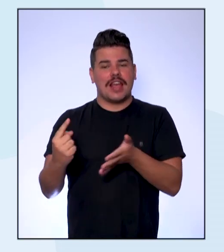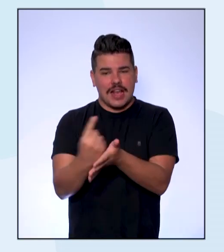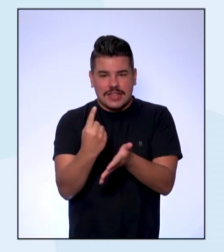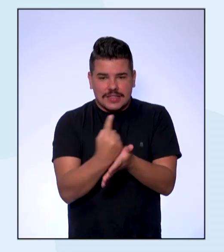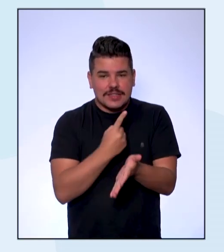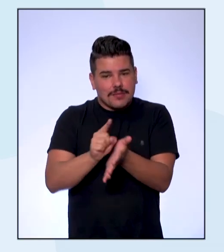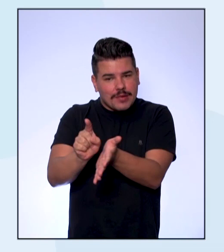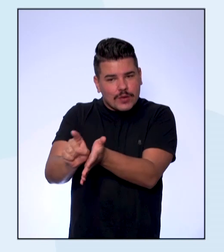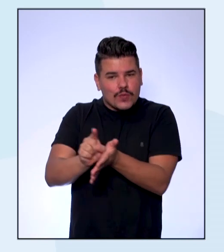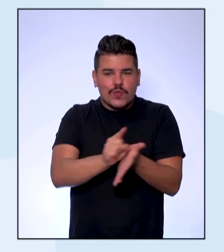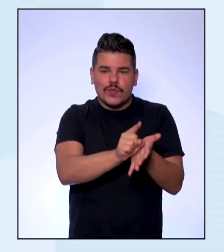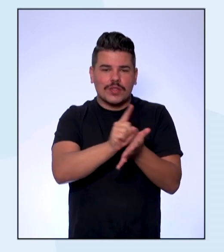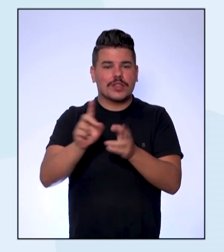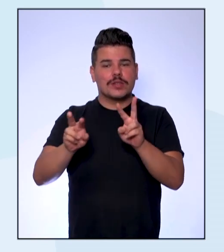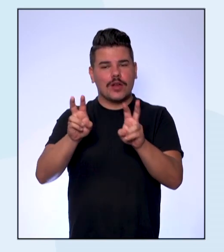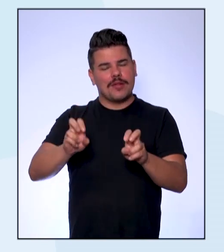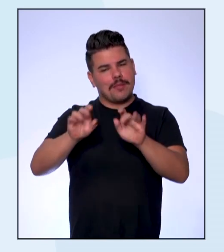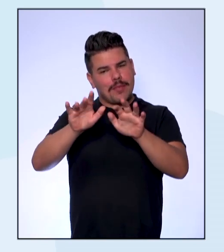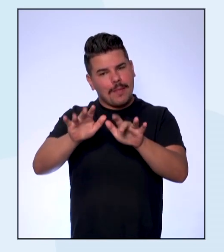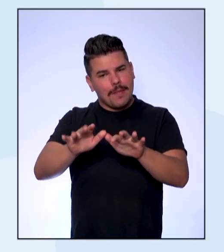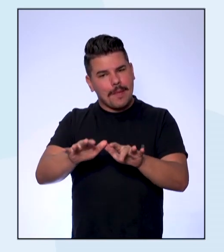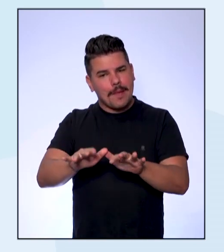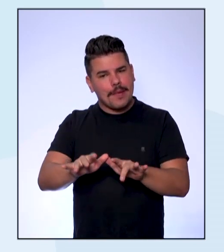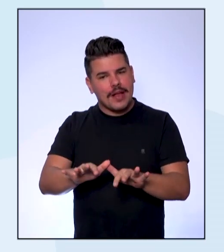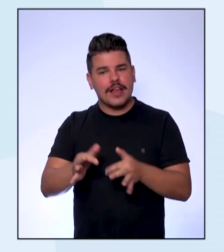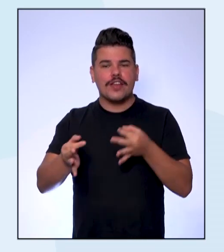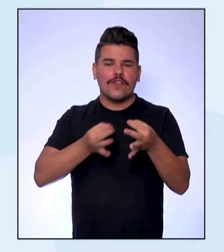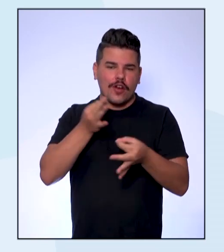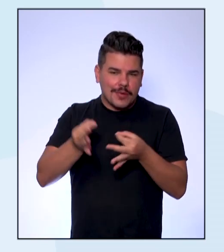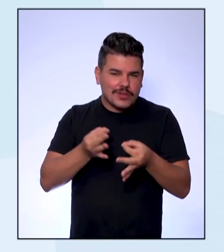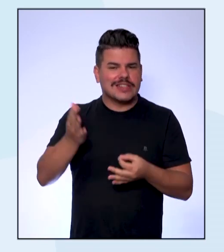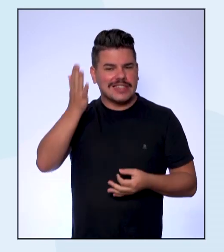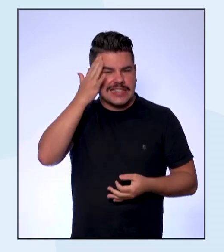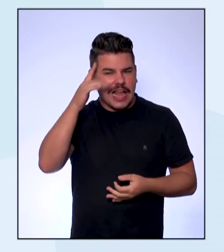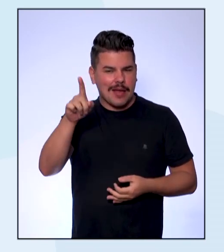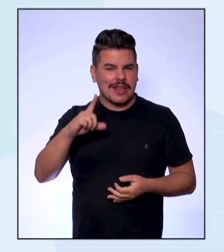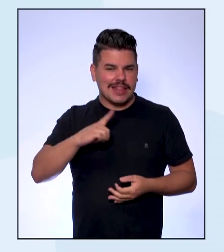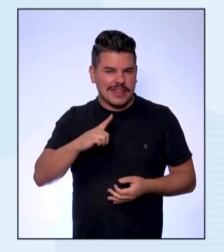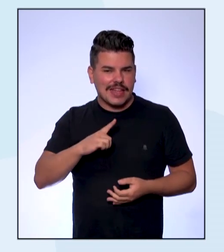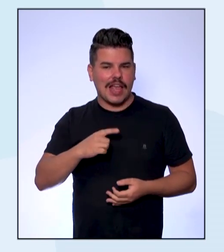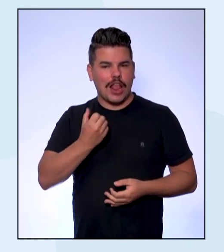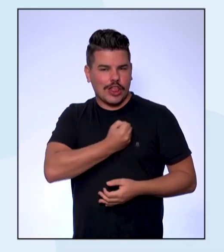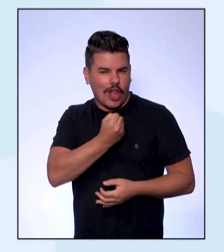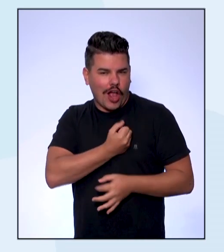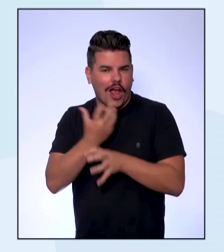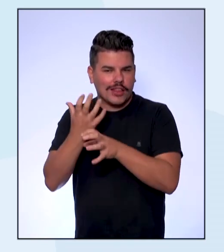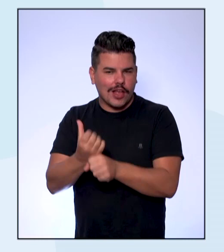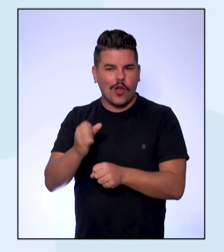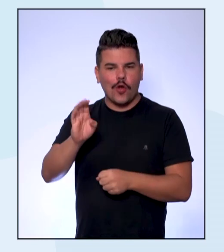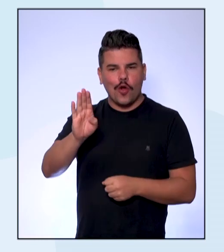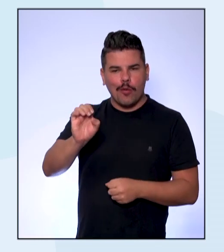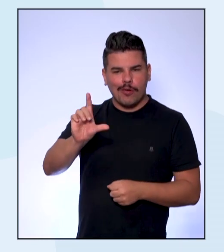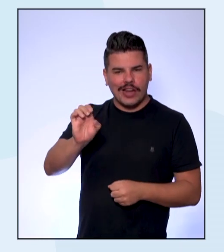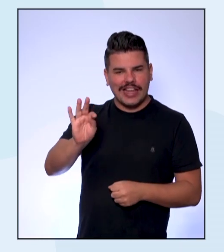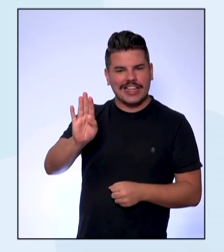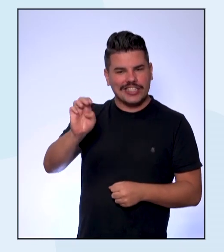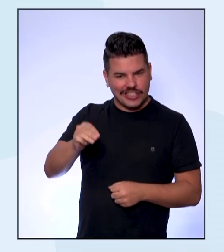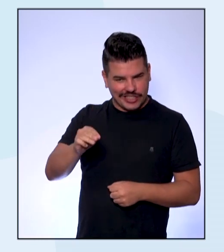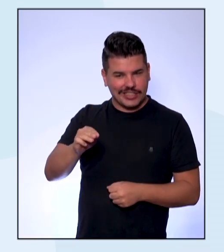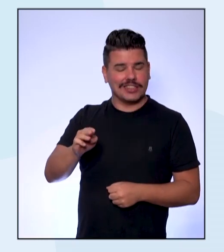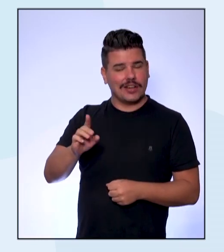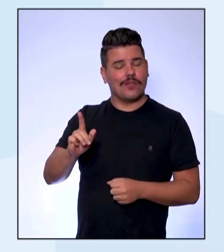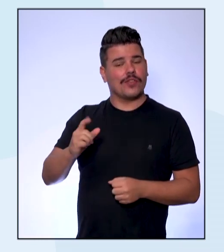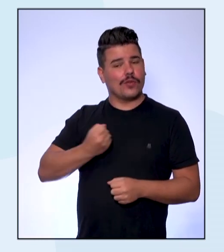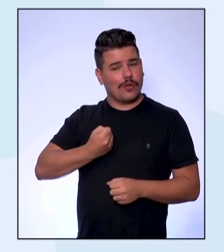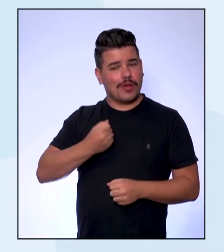Secretaria Escolar Digital, que é justamente onde vocês veem os boletins de vocês, essas coisas que... O login é o mesmo que vocês usam no aplicativo, que é o